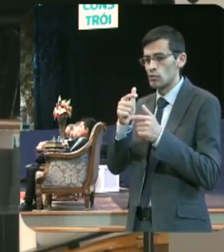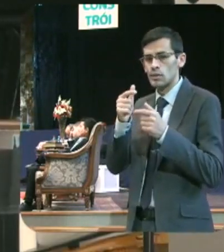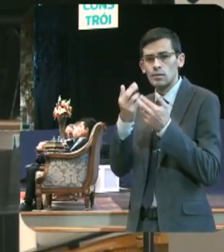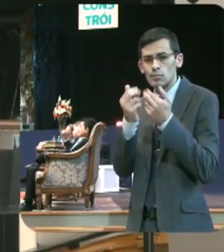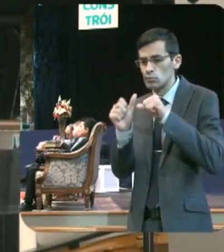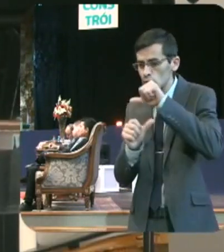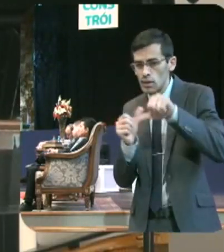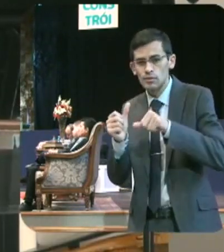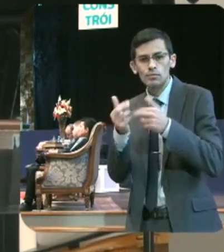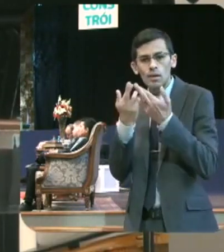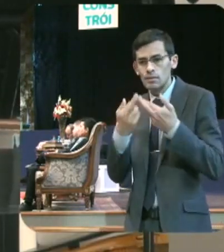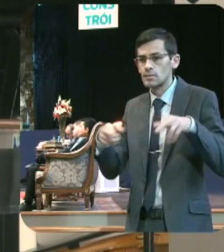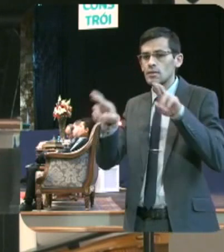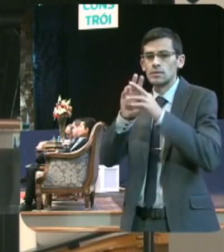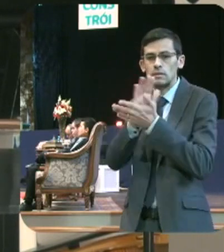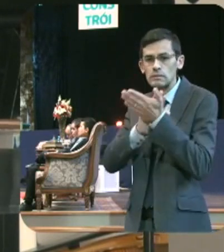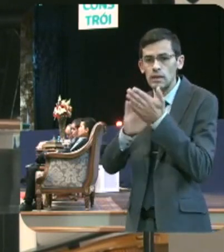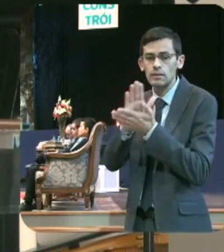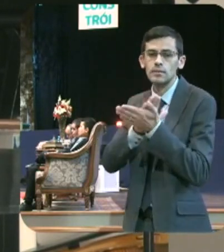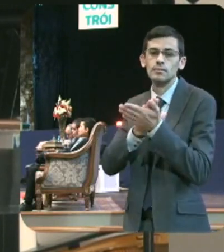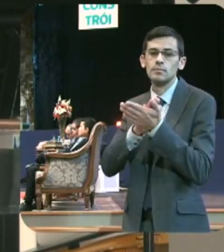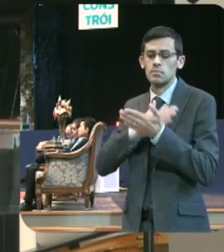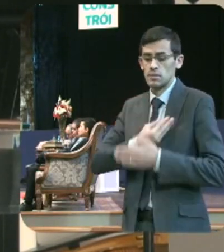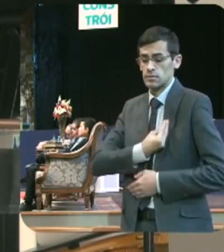tem solução para a minha vida.